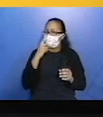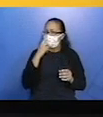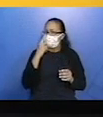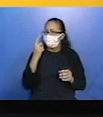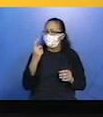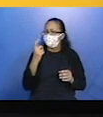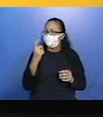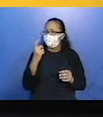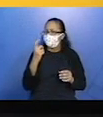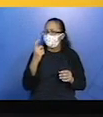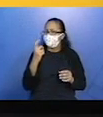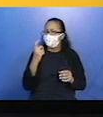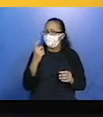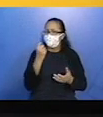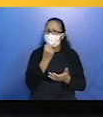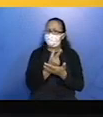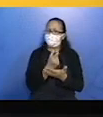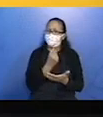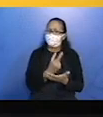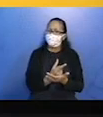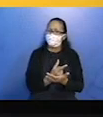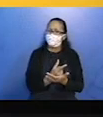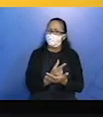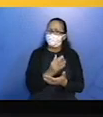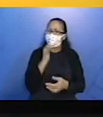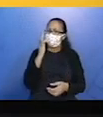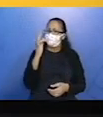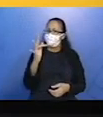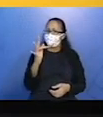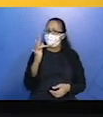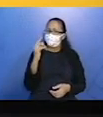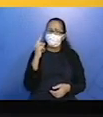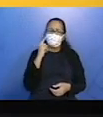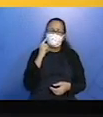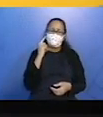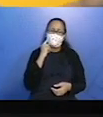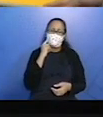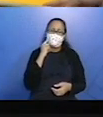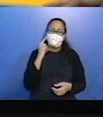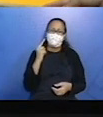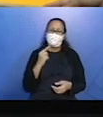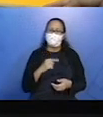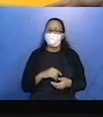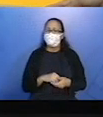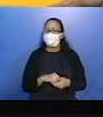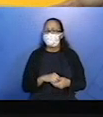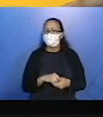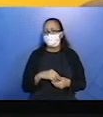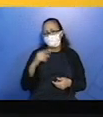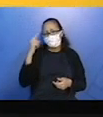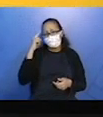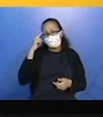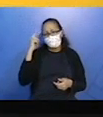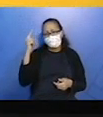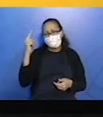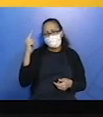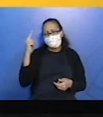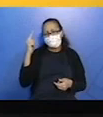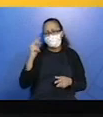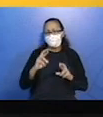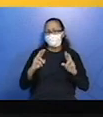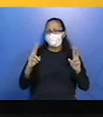nariz. Comprarão balas no bar. Então percebam a diferença de compraram para